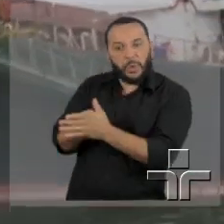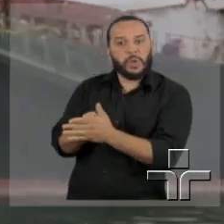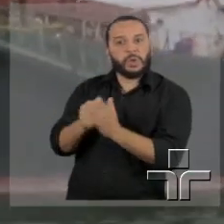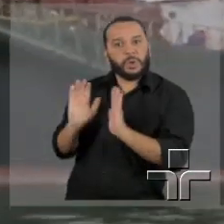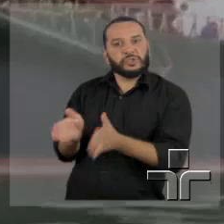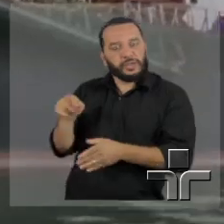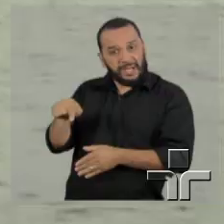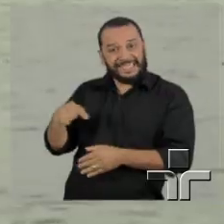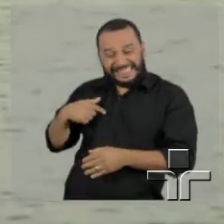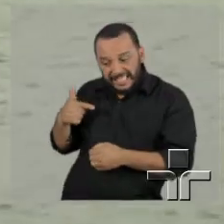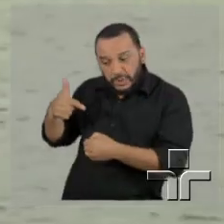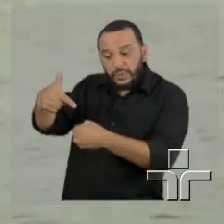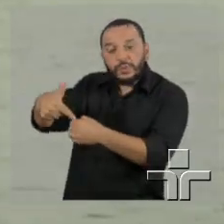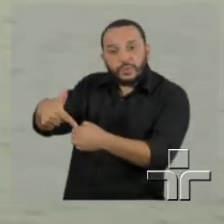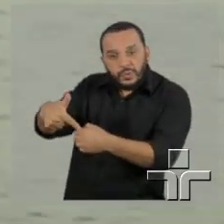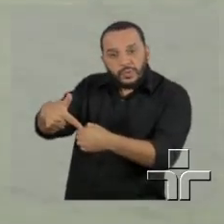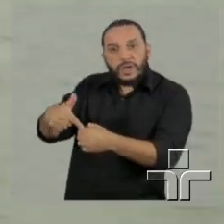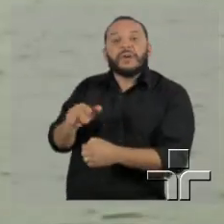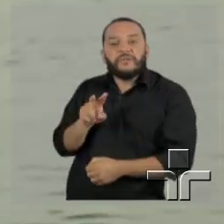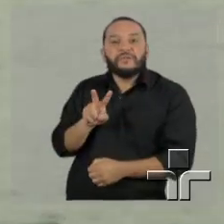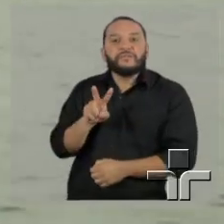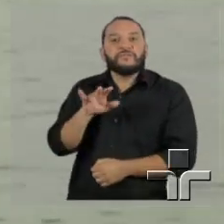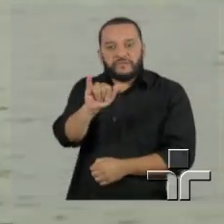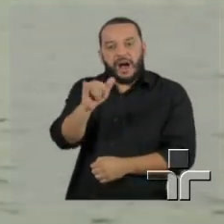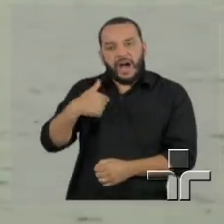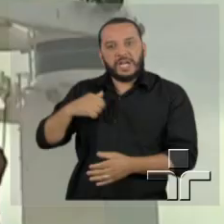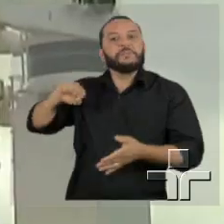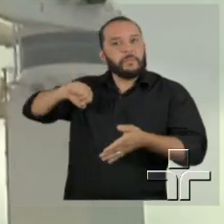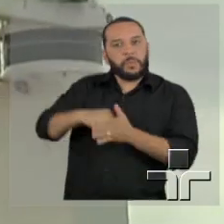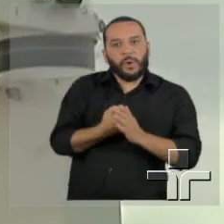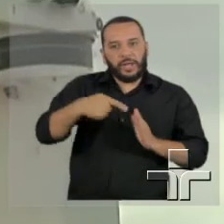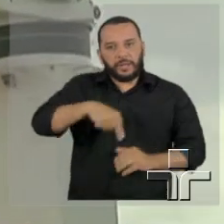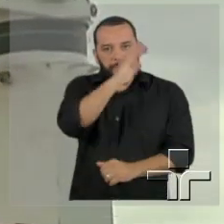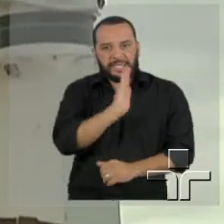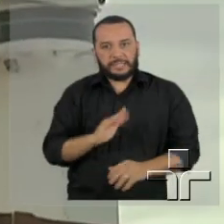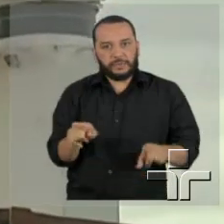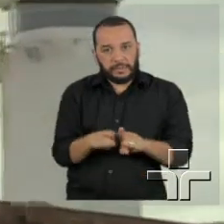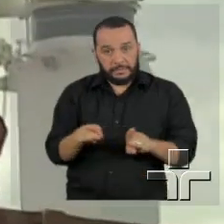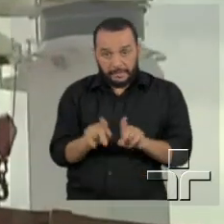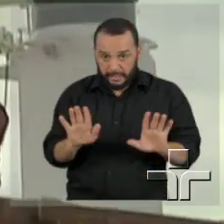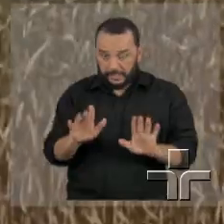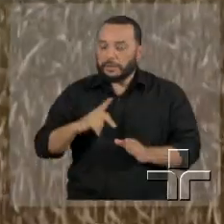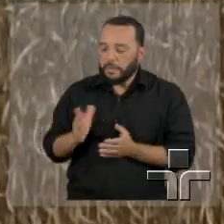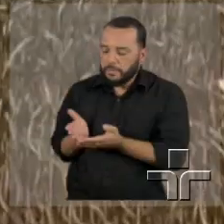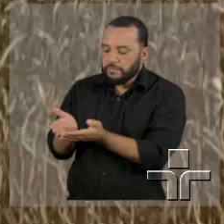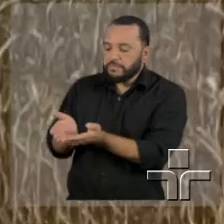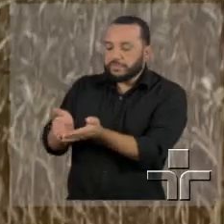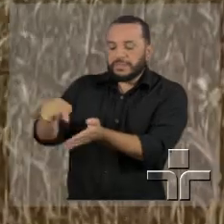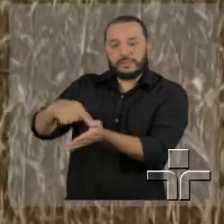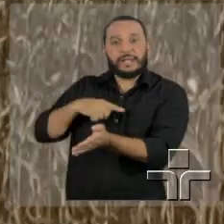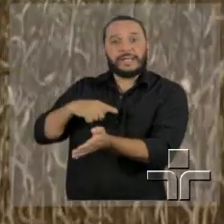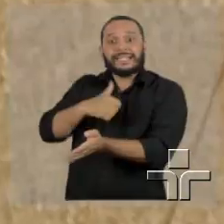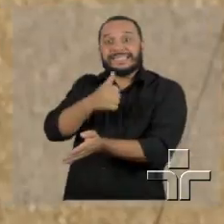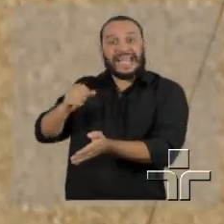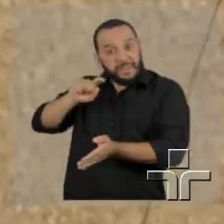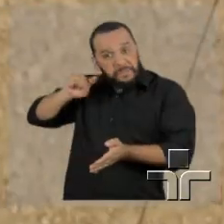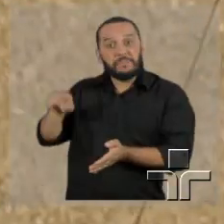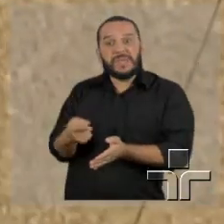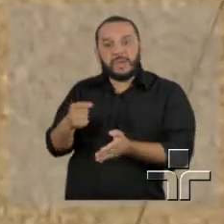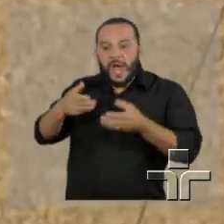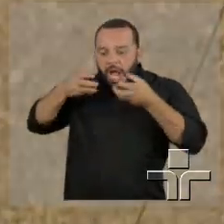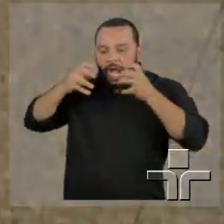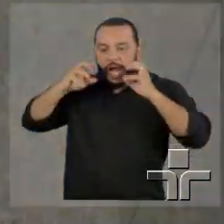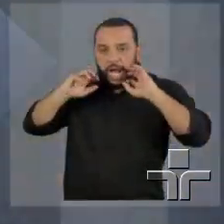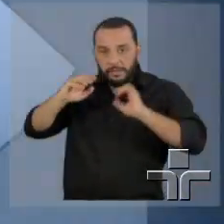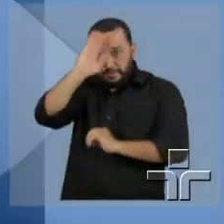fornecer combustível, ficará sujeita às mesmas sanções. Os navios levariam cerca de 100 mil toneladas de milho brasileiro para